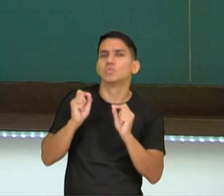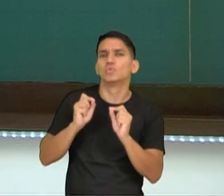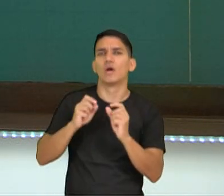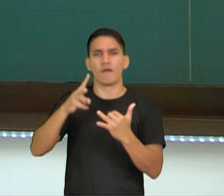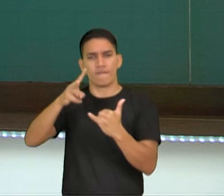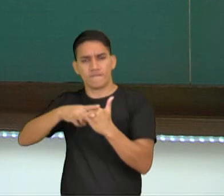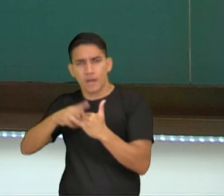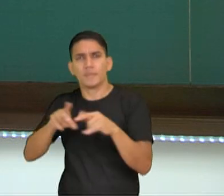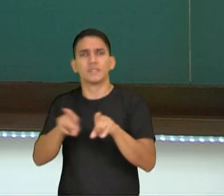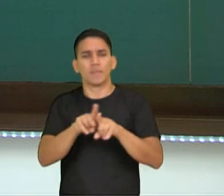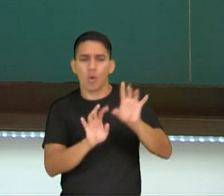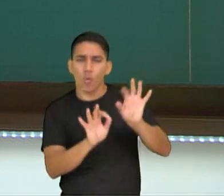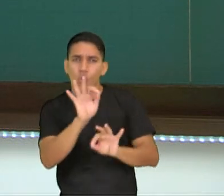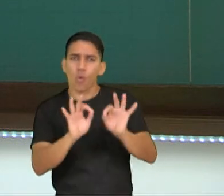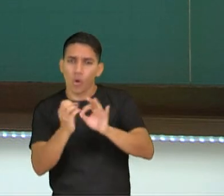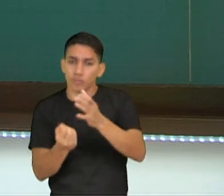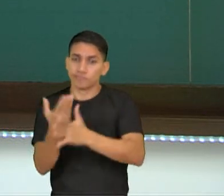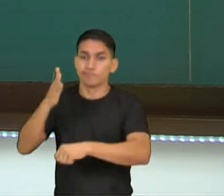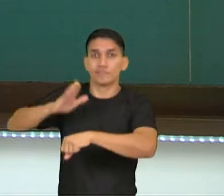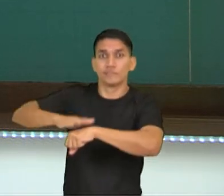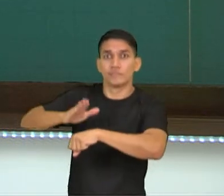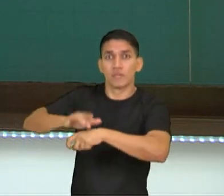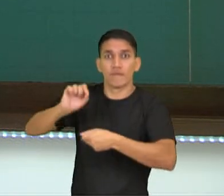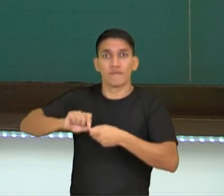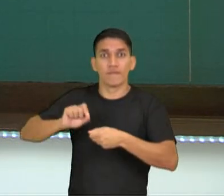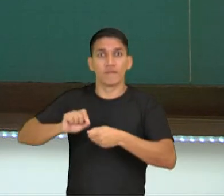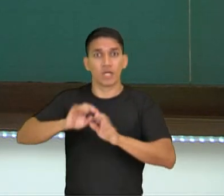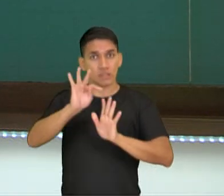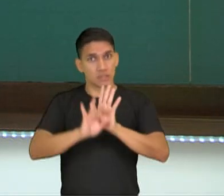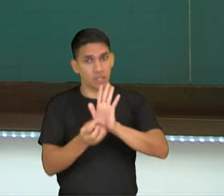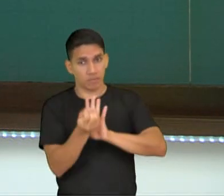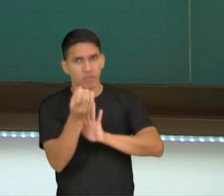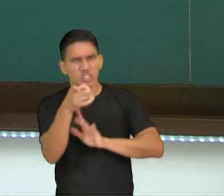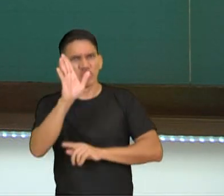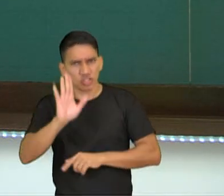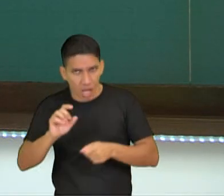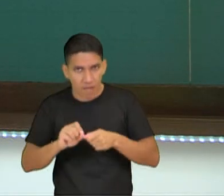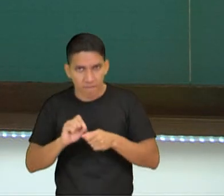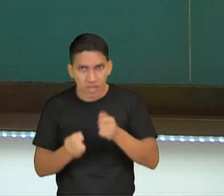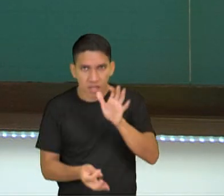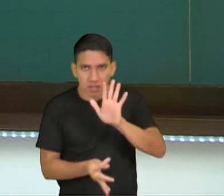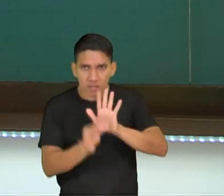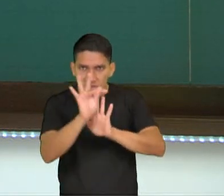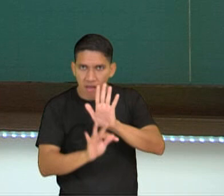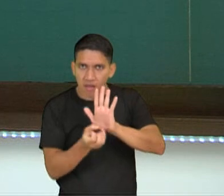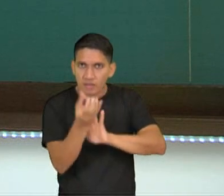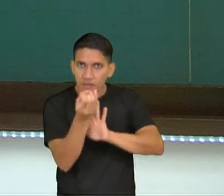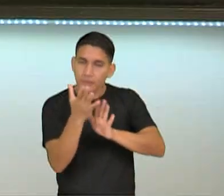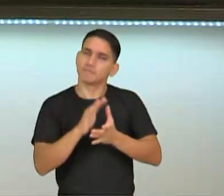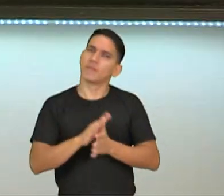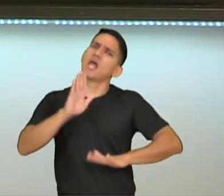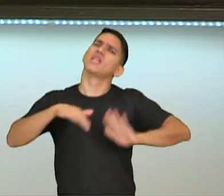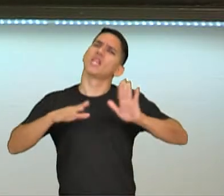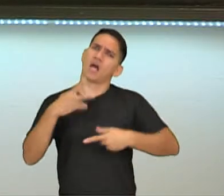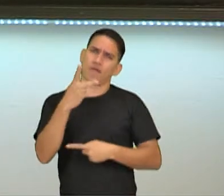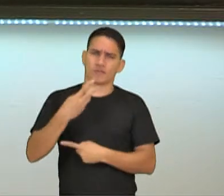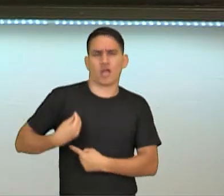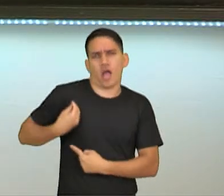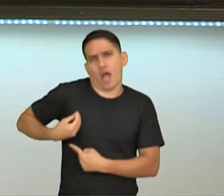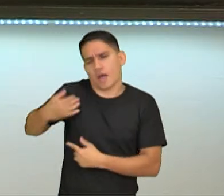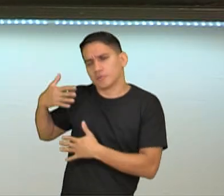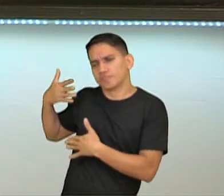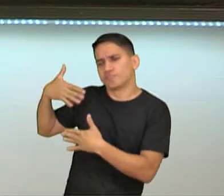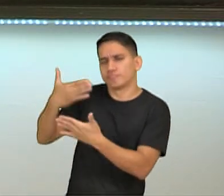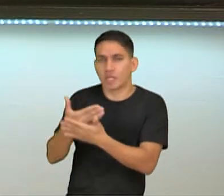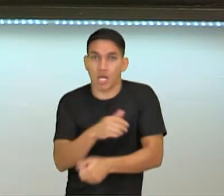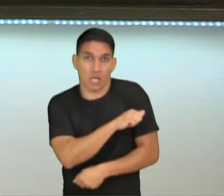produzir um texto informativo. Você já produziu um texto informativo? Provavelmente, ao longo da vida estudantil de